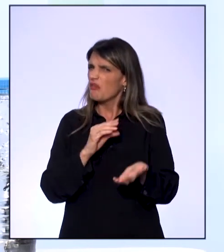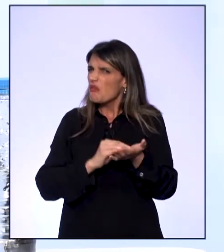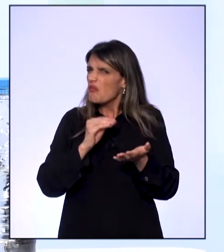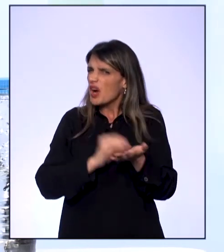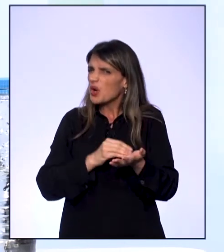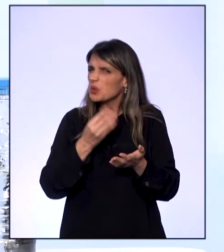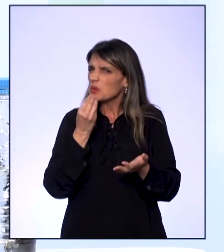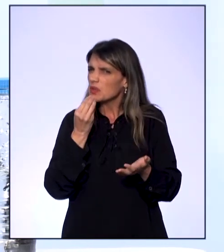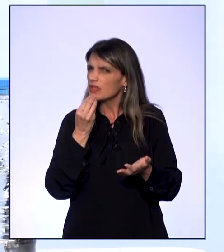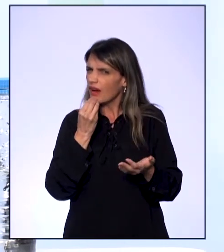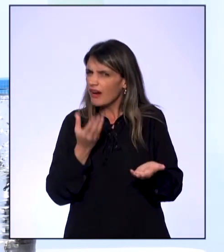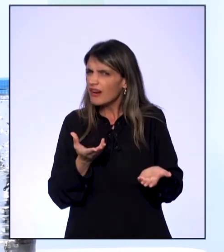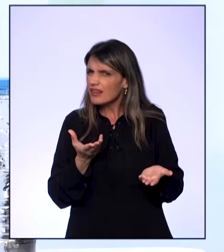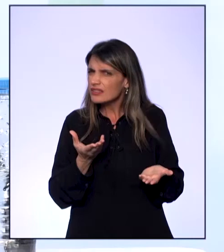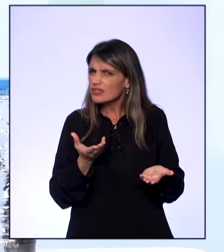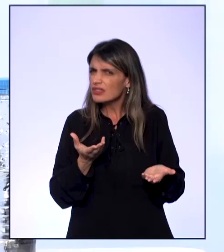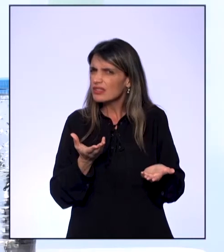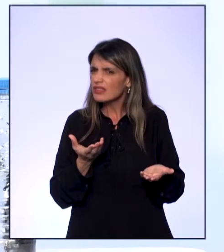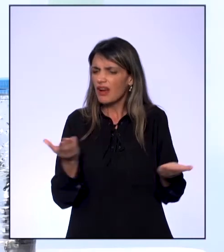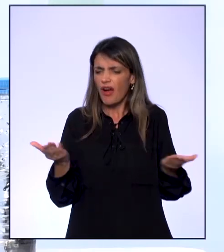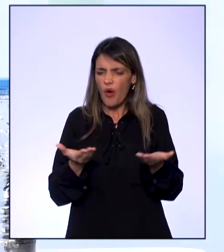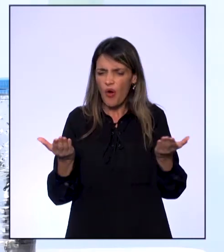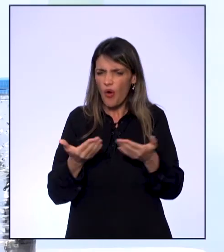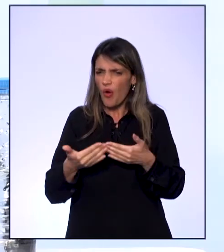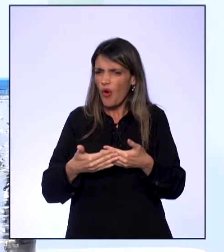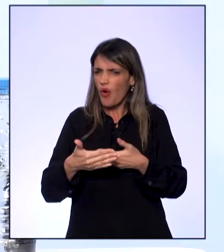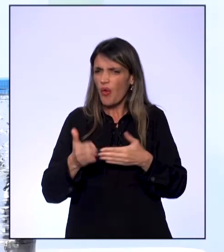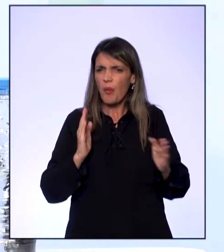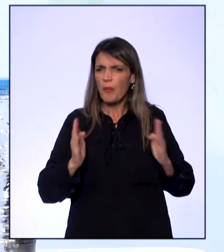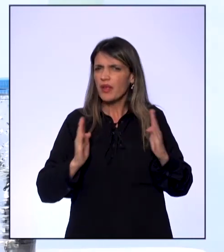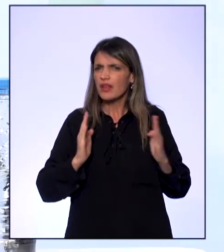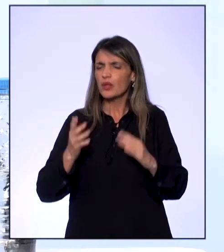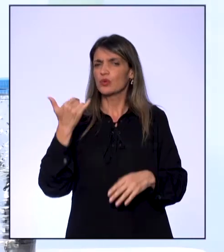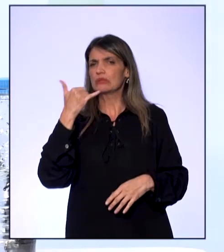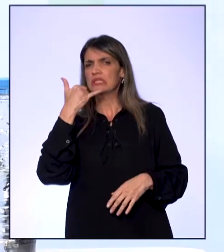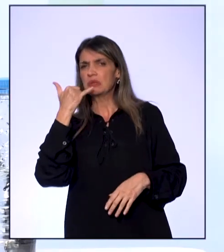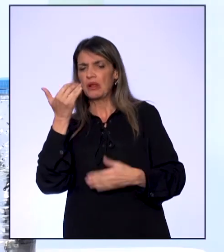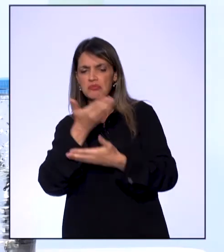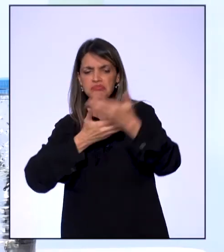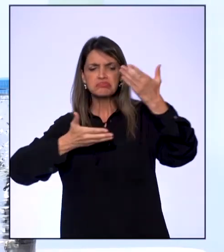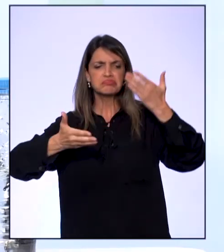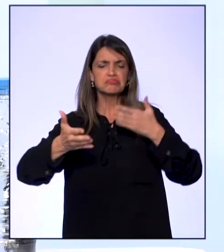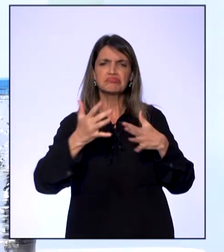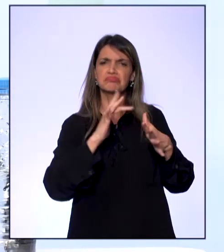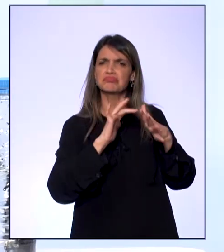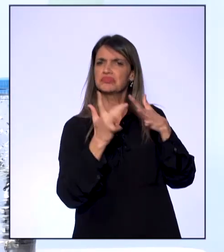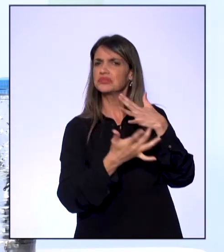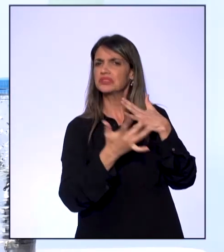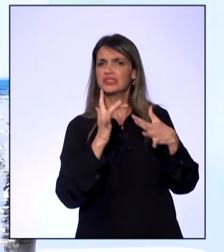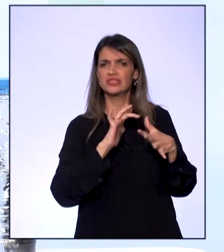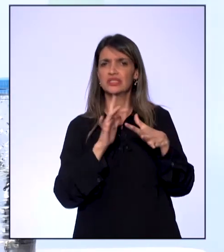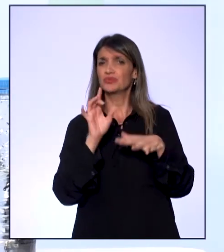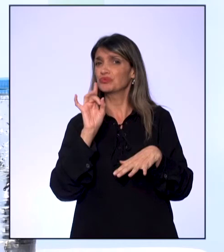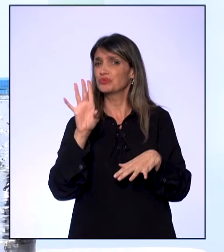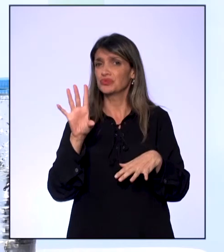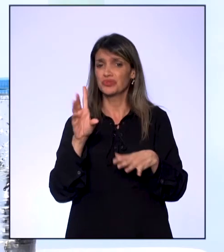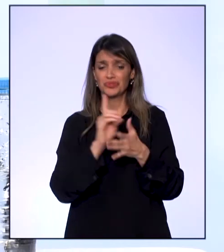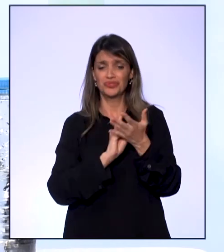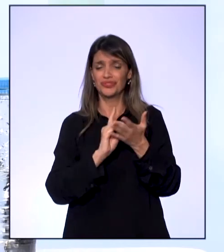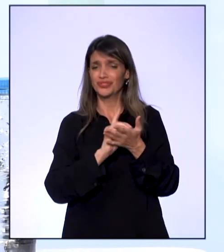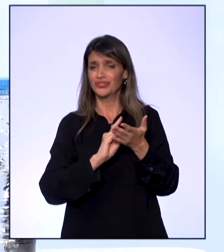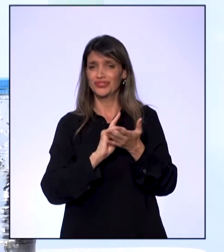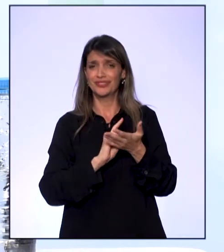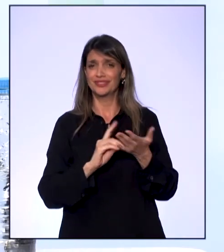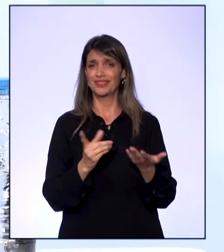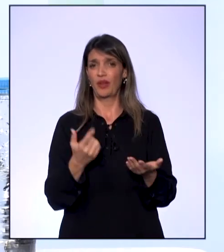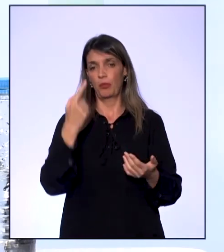digital, sendo que a gente pensa em um mundo que vocês estão utilizando o celular, a gente faz interações sociais hoje em dia basicamente pela parte digital. Vamos pensar